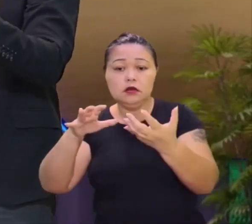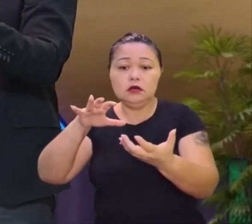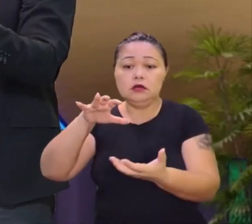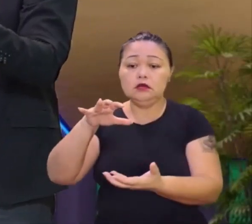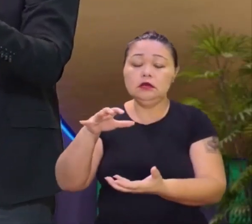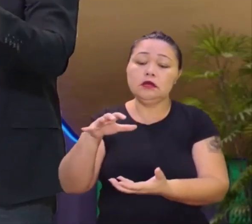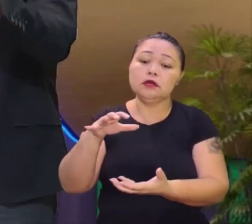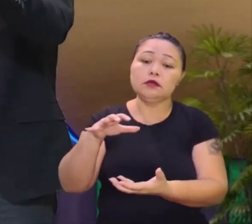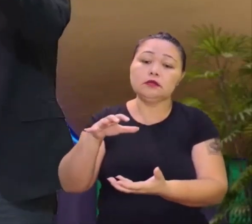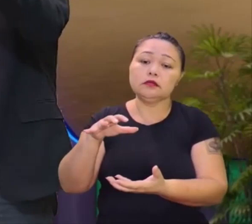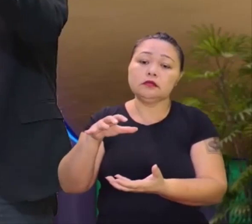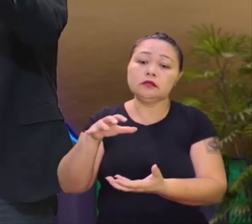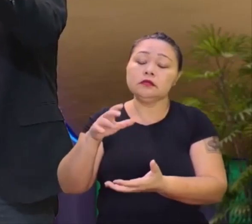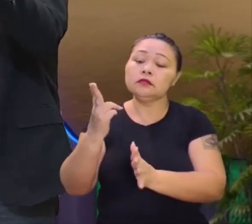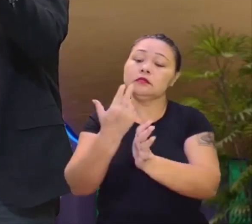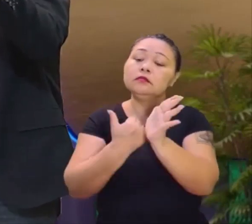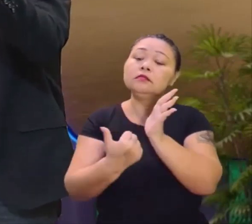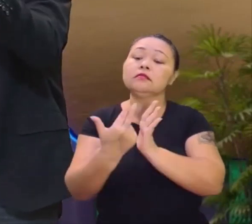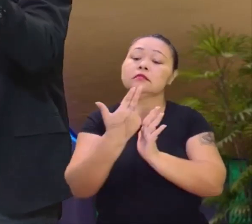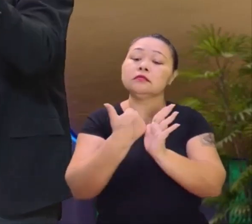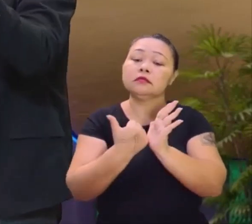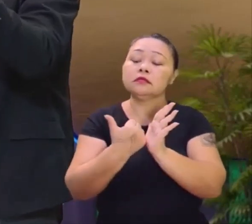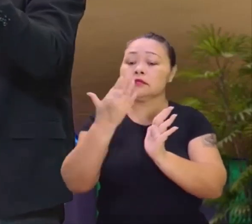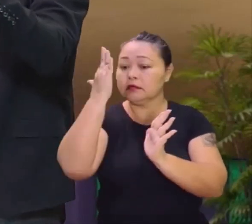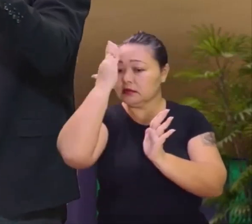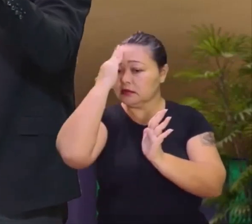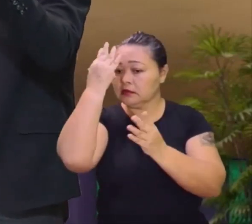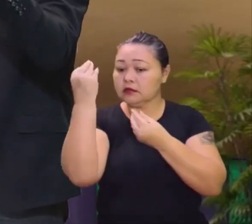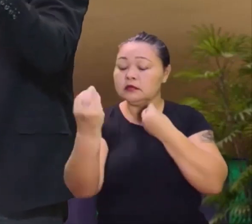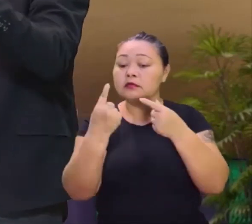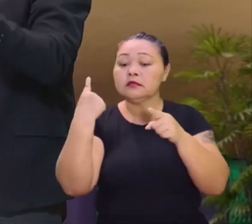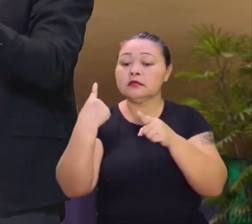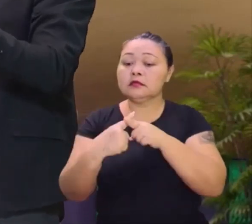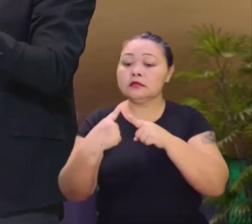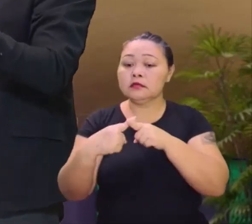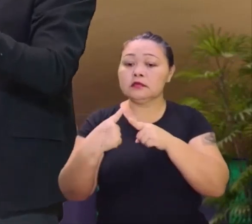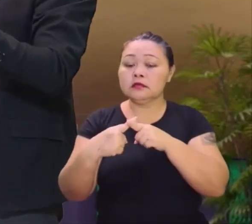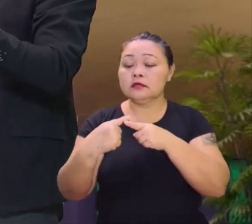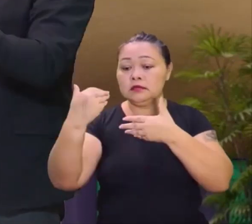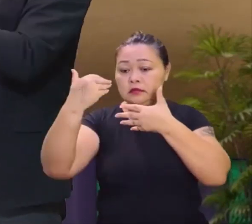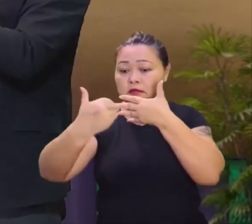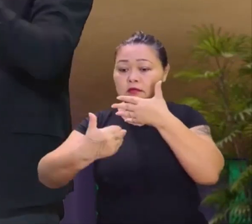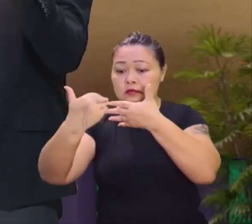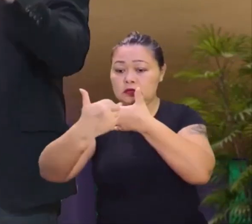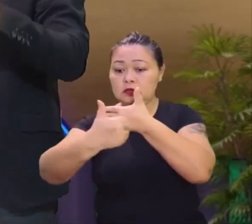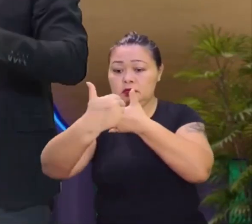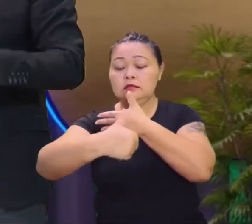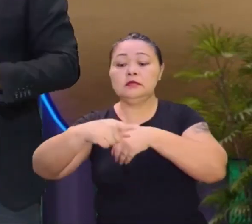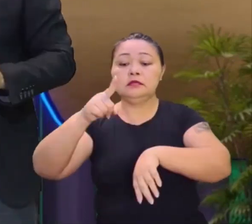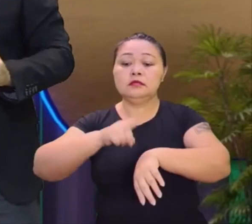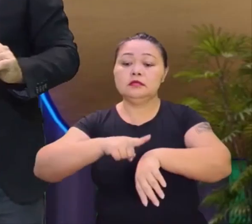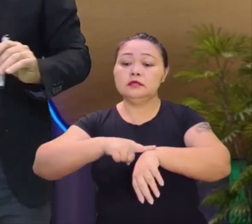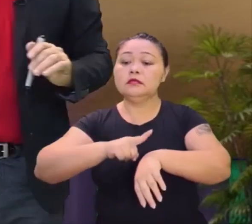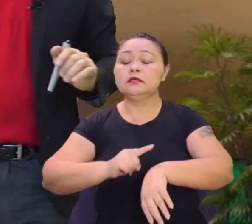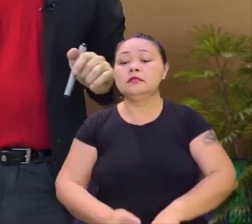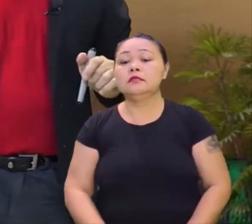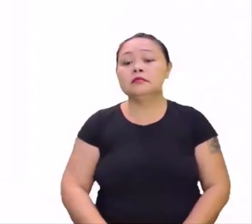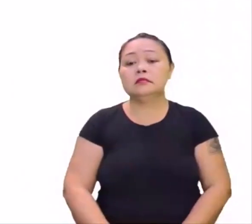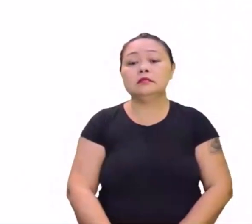formato arredondado. Então, eu vou desenhar isso para você entender o porquê que é tantos fusos horários. Vamos lá no quadro. Vamos